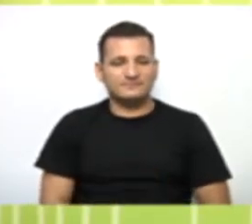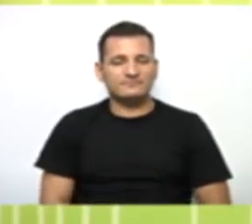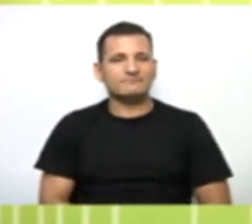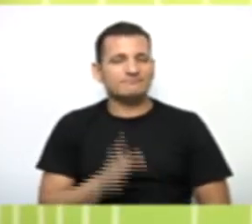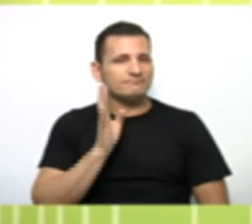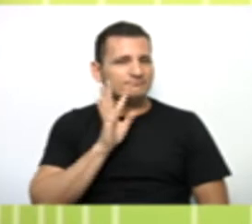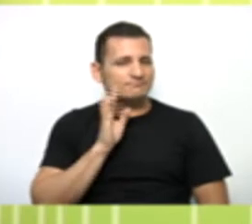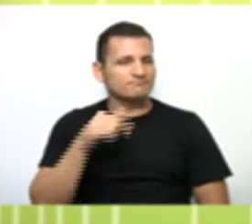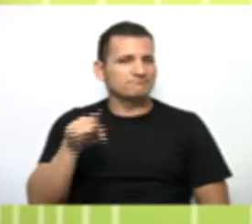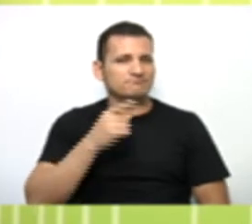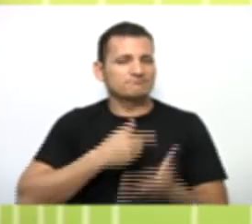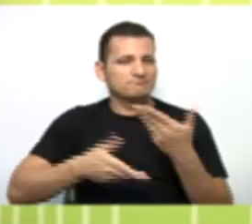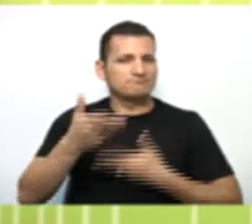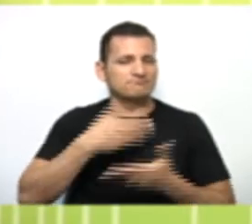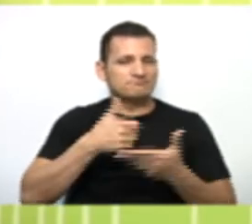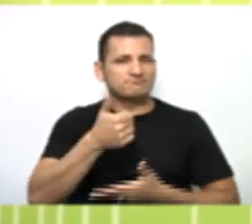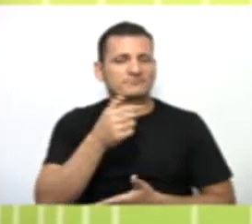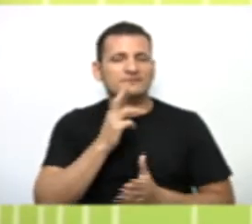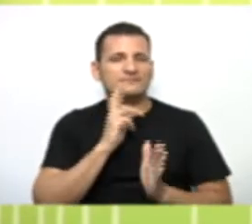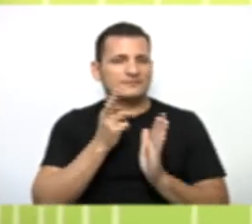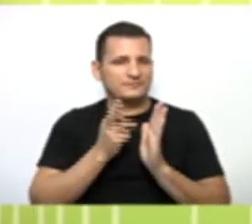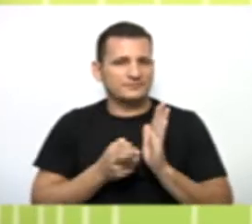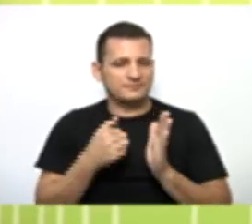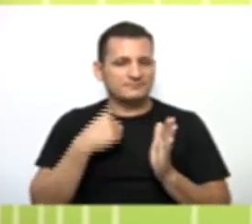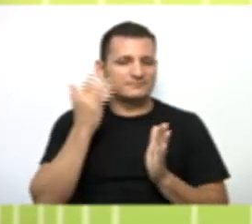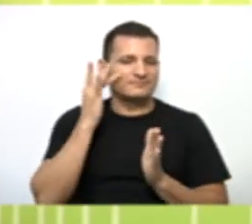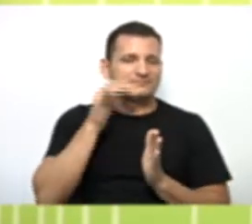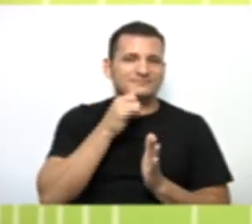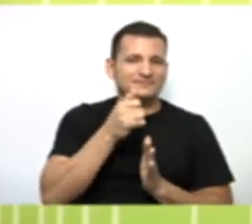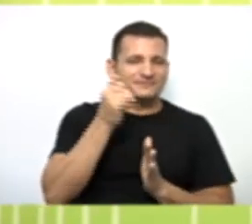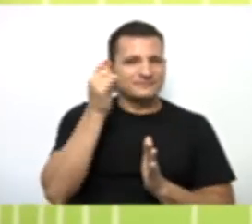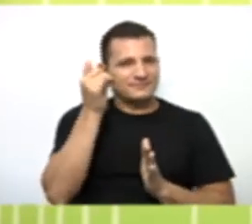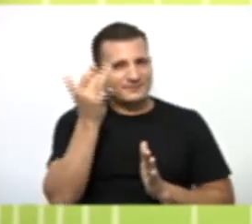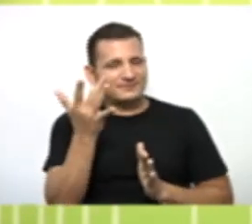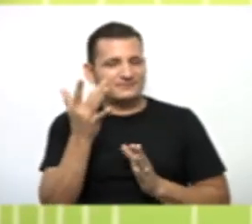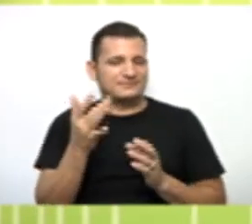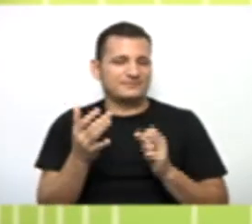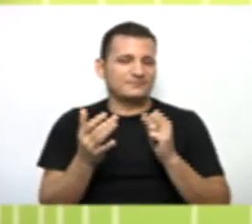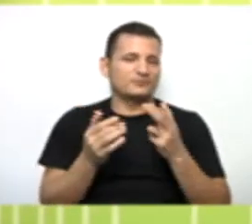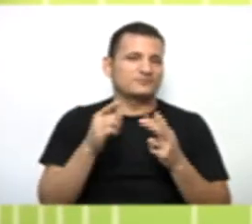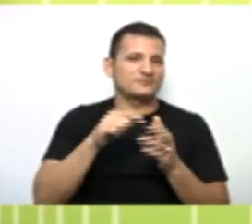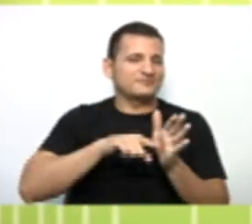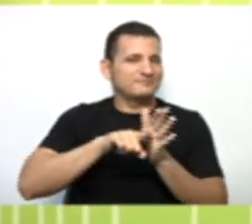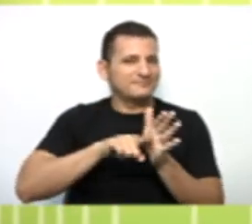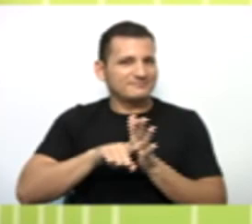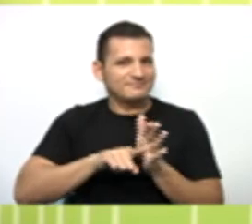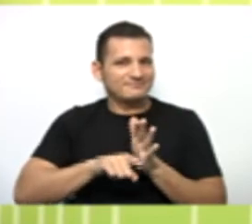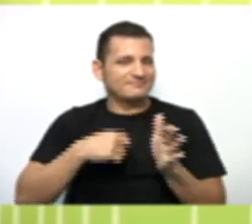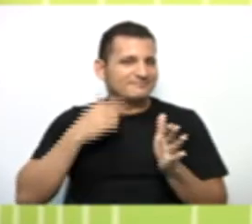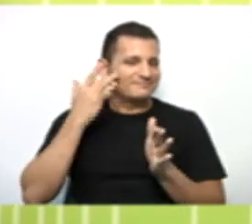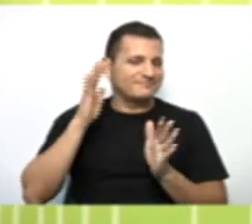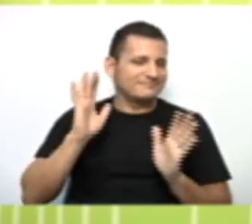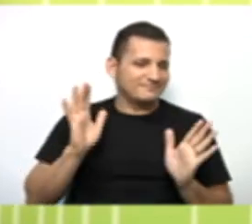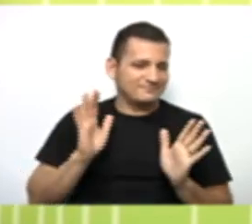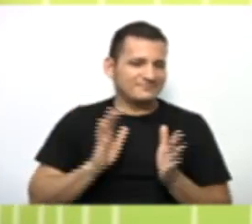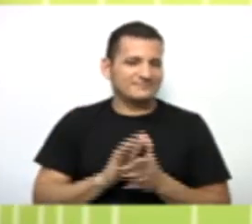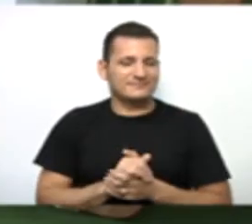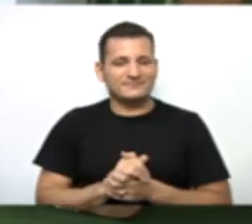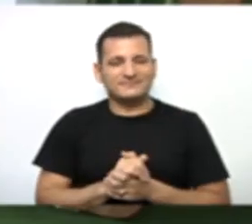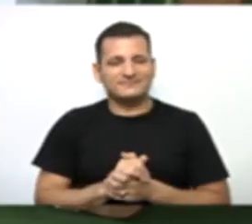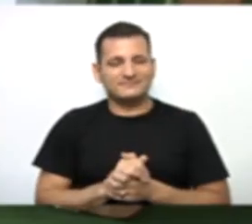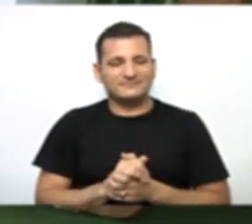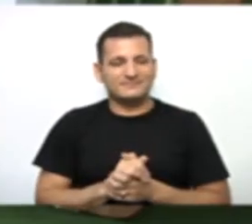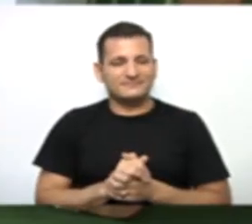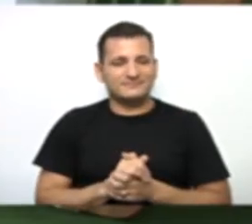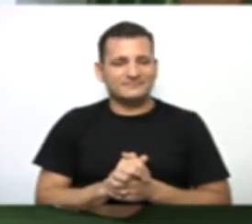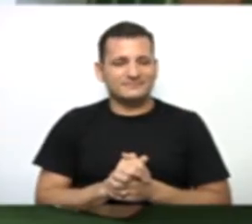pessoal realmente está tendo muita atenção. Eu não sei se foi facilitado, né? Se de repente você ficou pesquisando aí, não sei não, hein? Ó, teve alguém que colocou assim também,